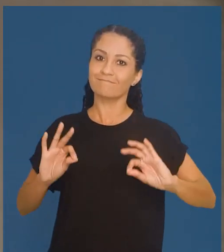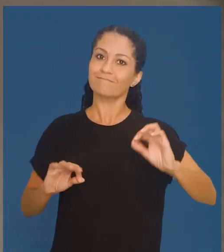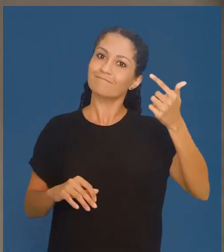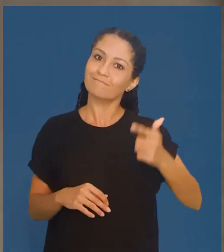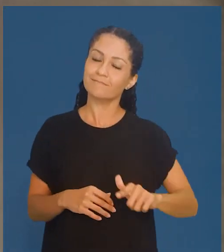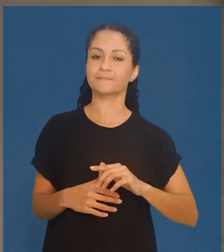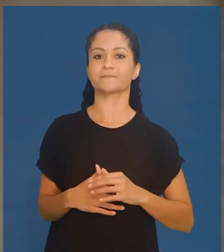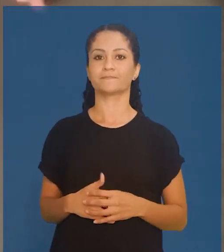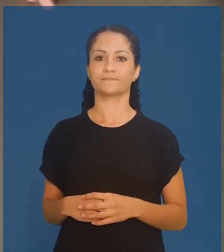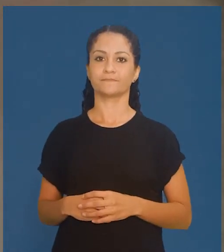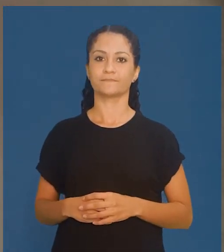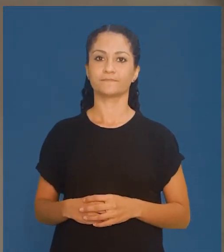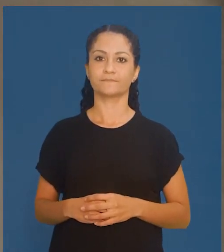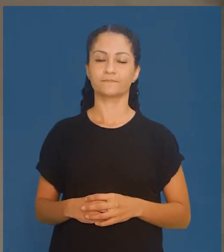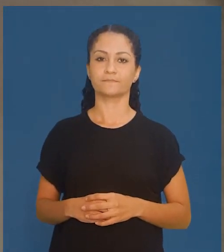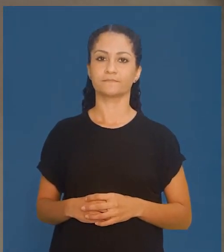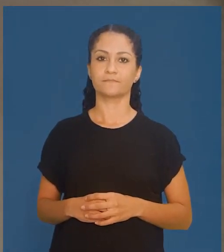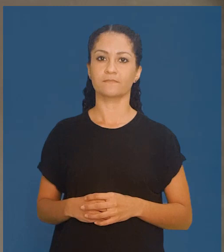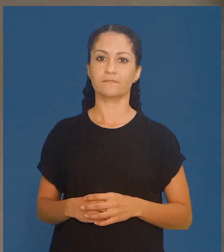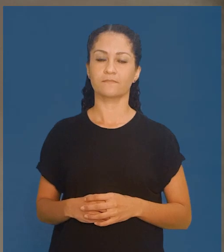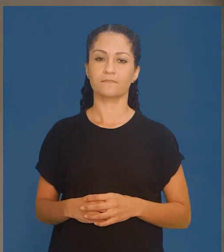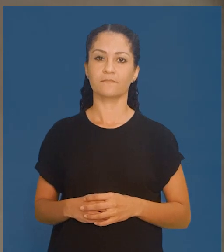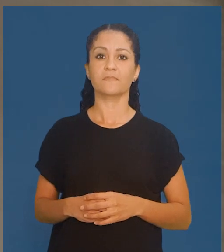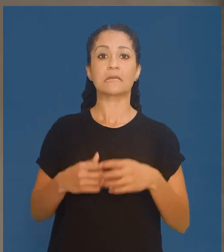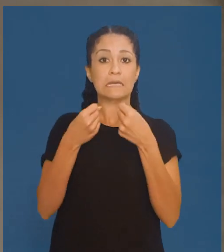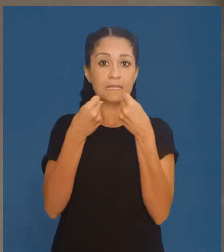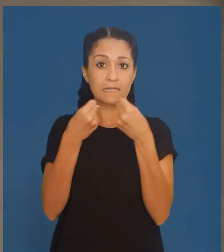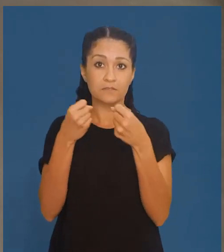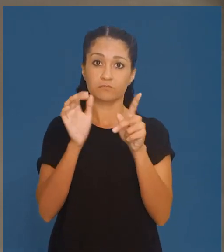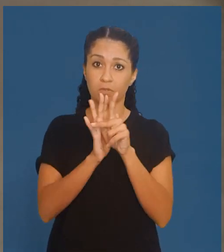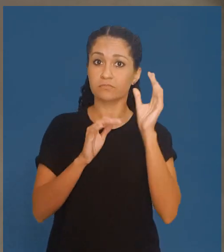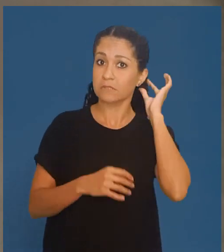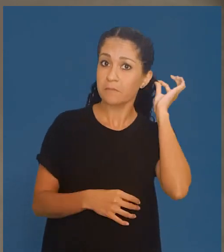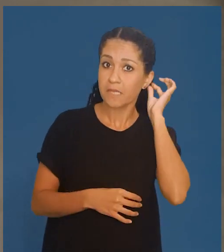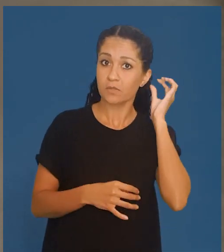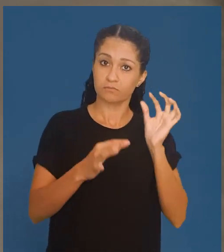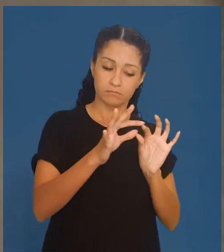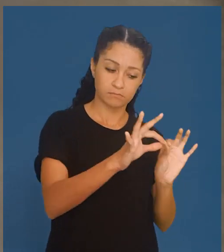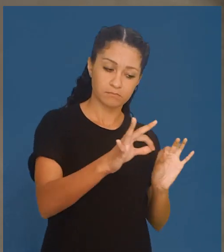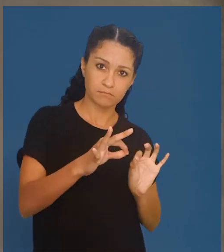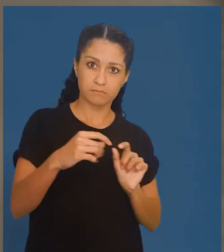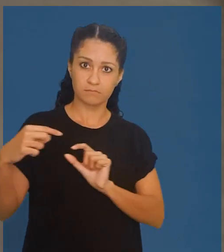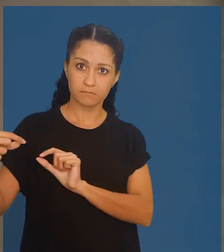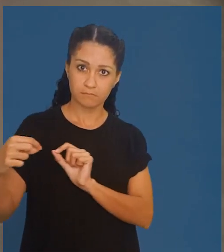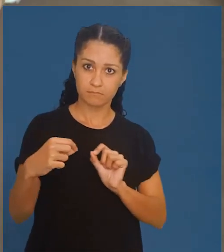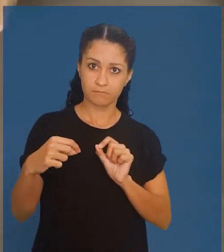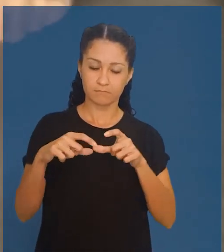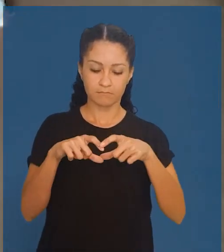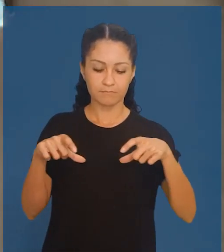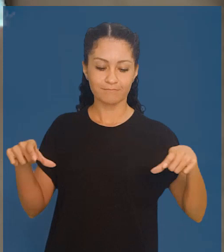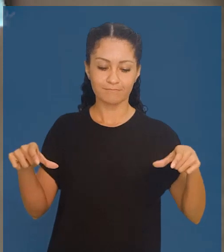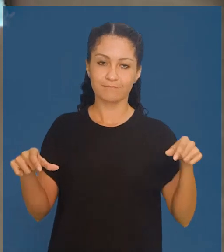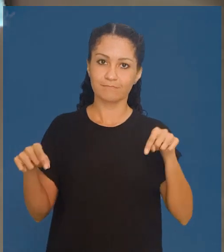dobrar ele no meio de novo. Aí a gente vai pegar essas borrachinhas e vai colocar uma de cada lado, mais ou menos quase